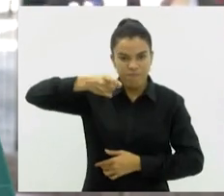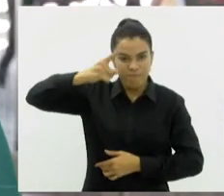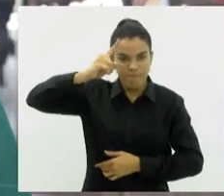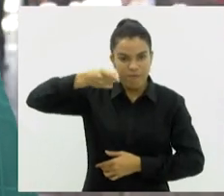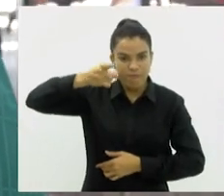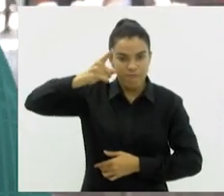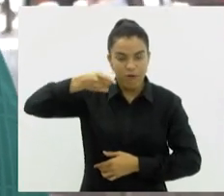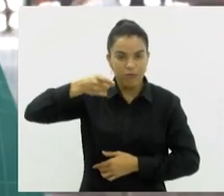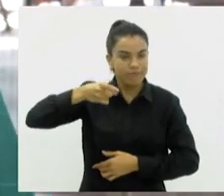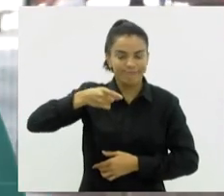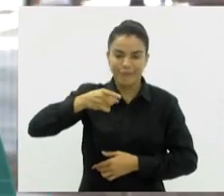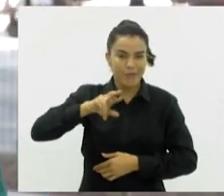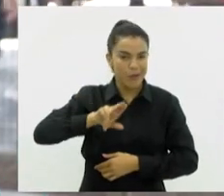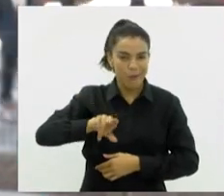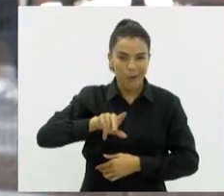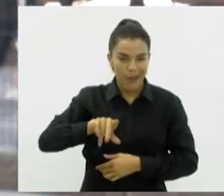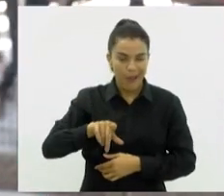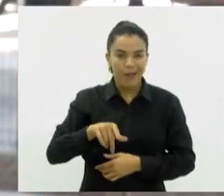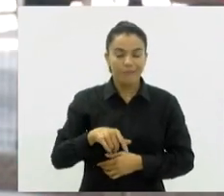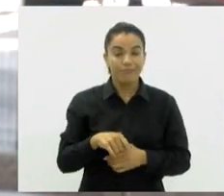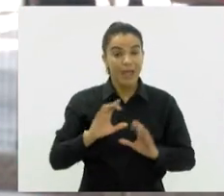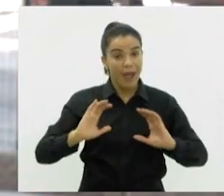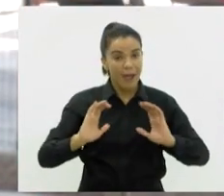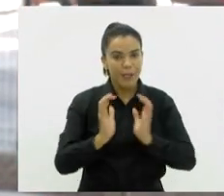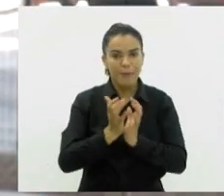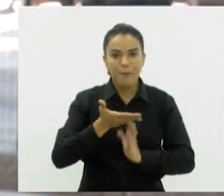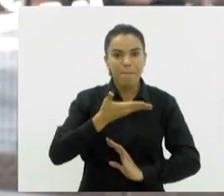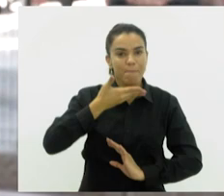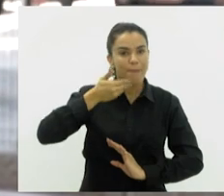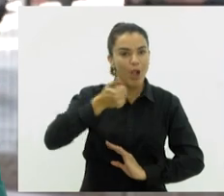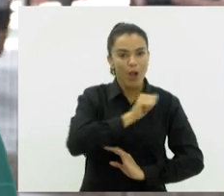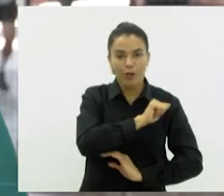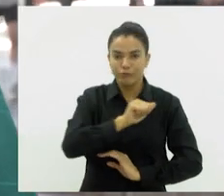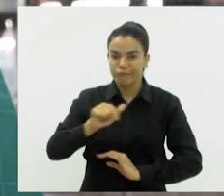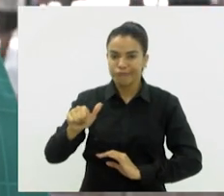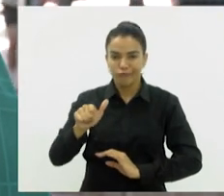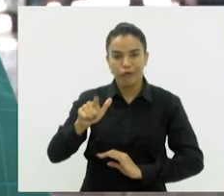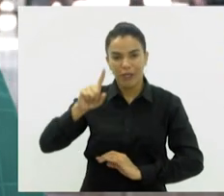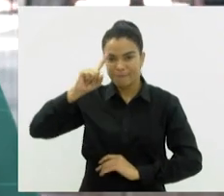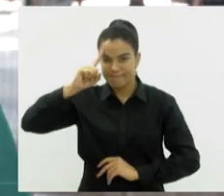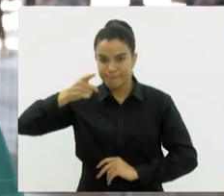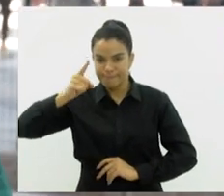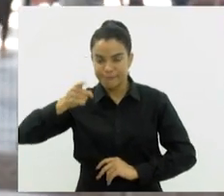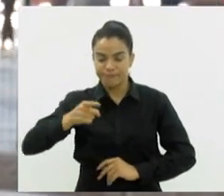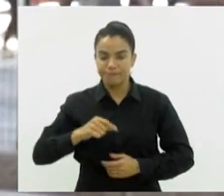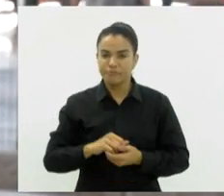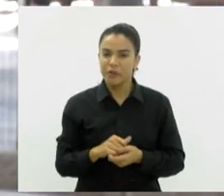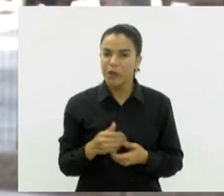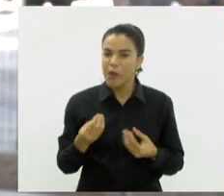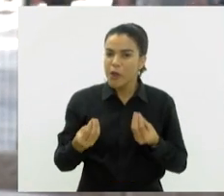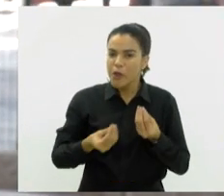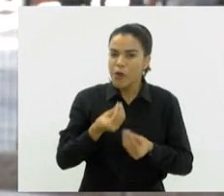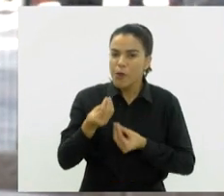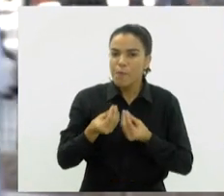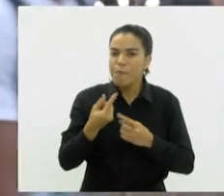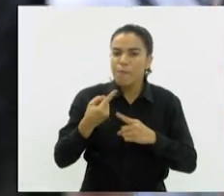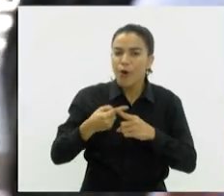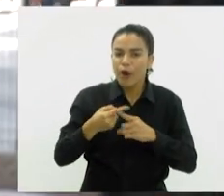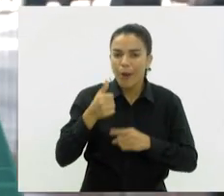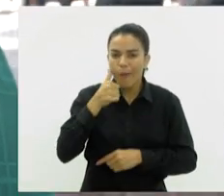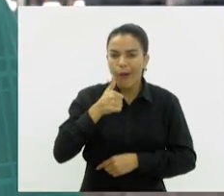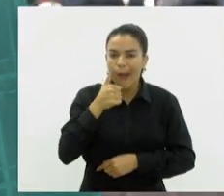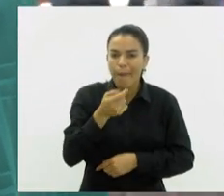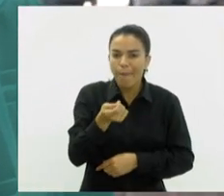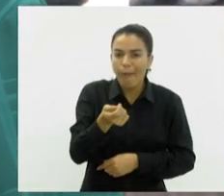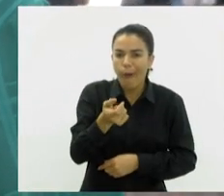isso faz com que as equipes tenham resultados diferenciados e O que justifica esse número baixo de mulheres no comando